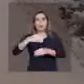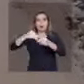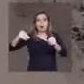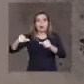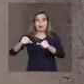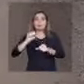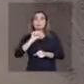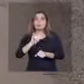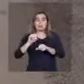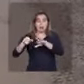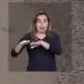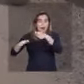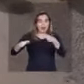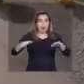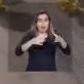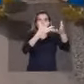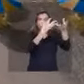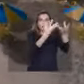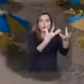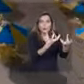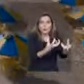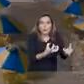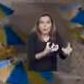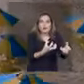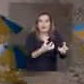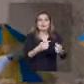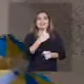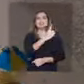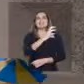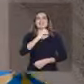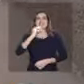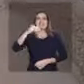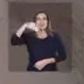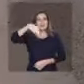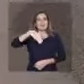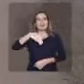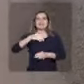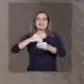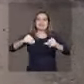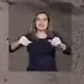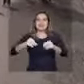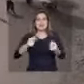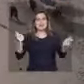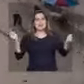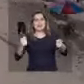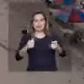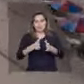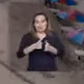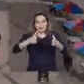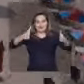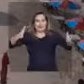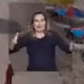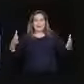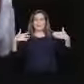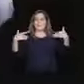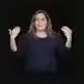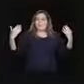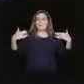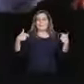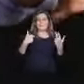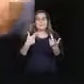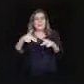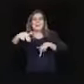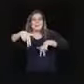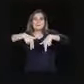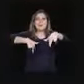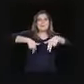seca, 100 metros de areia a mais, dando ali realmente um espaço muito bom entre o calçadão e o mar, para que as